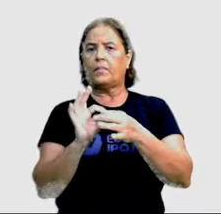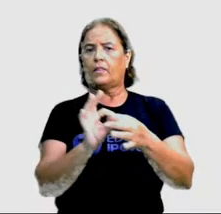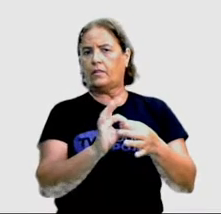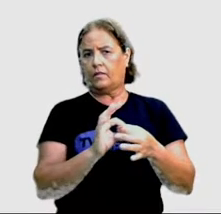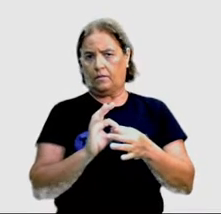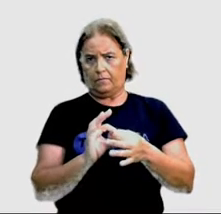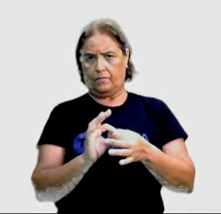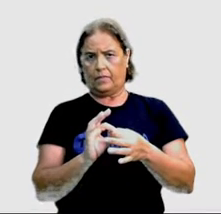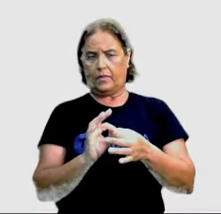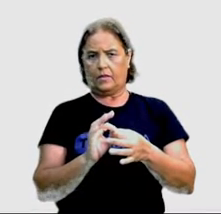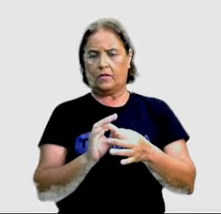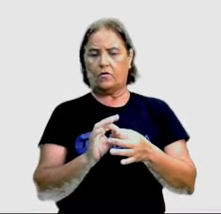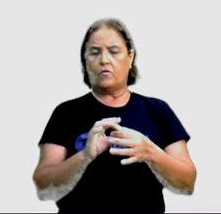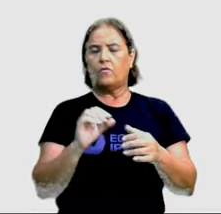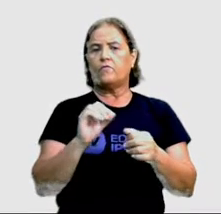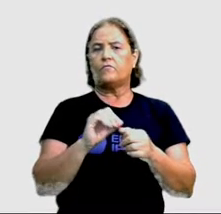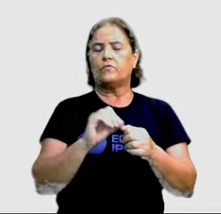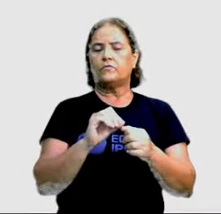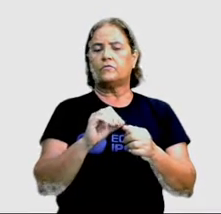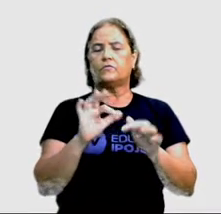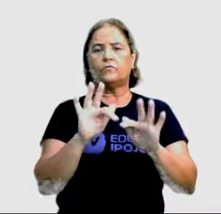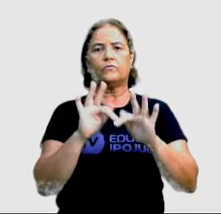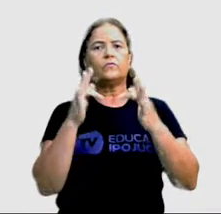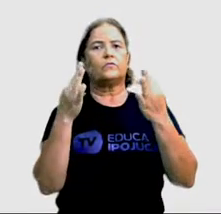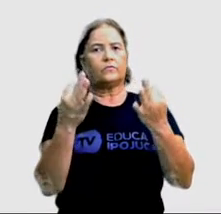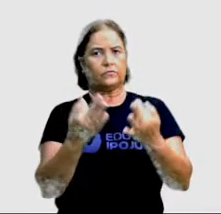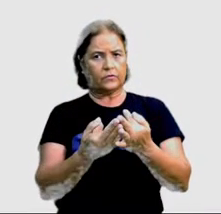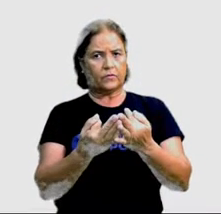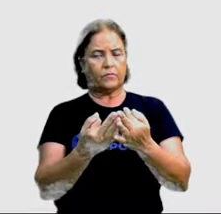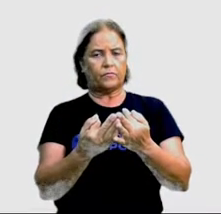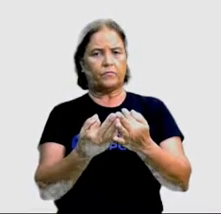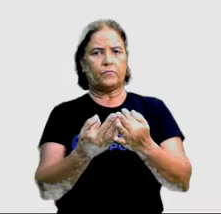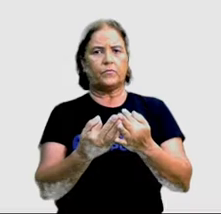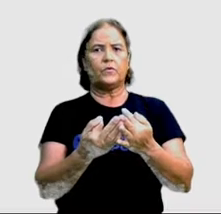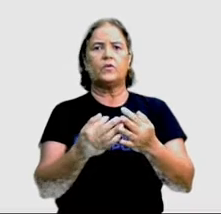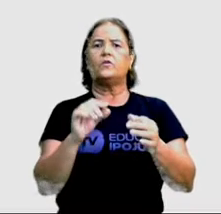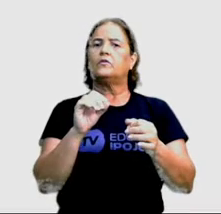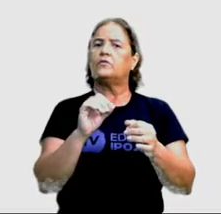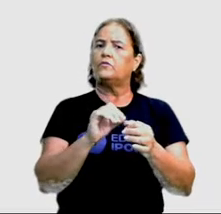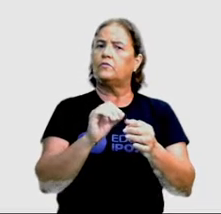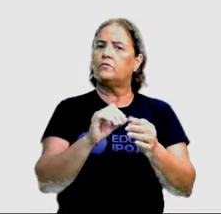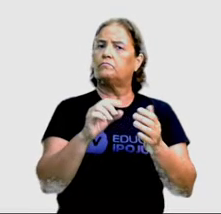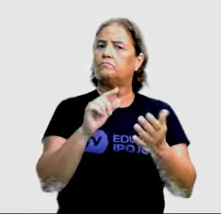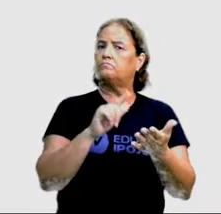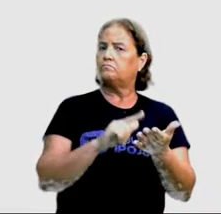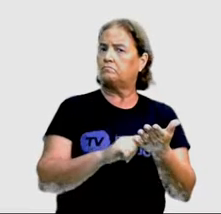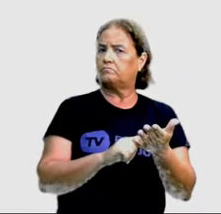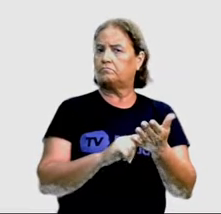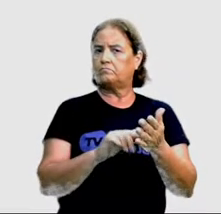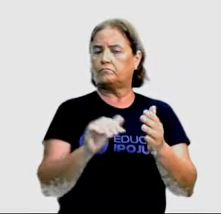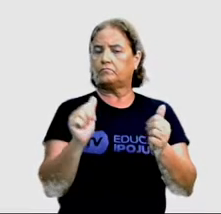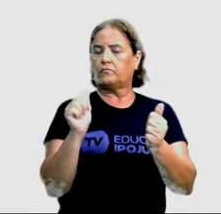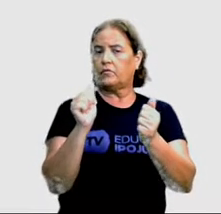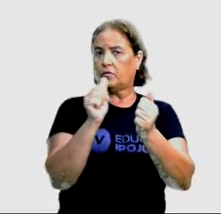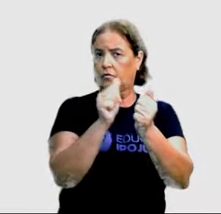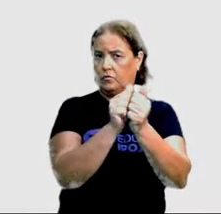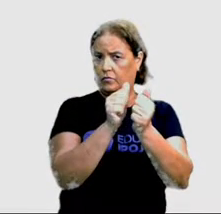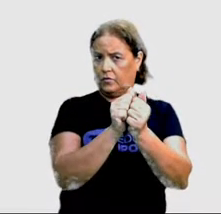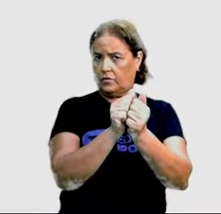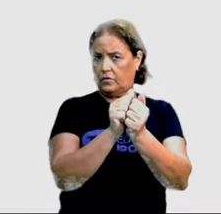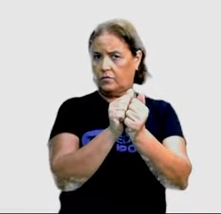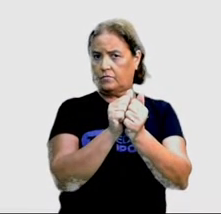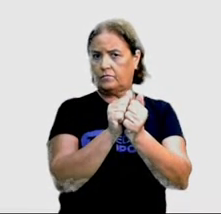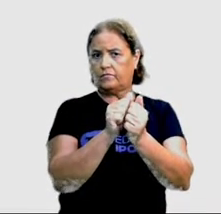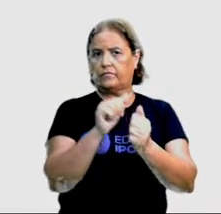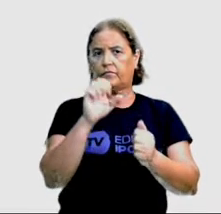junto, criar uma família e registrar uma união estável. Esse registro de união